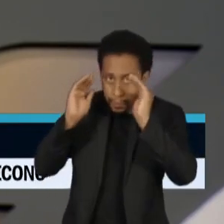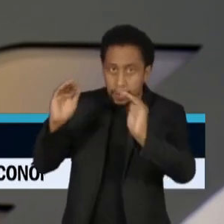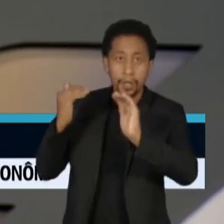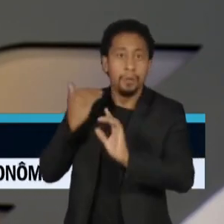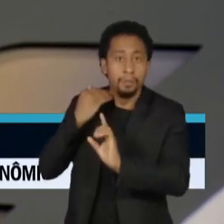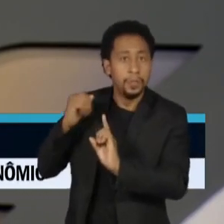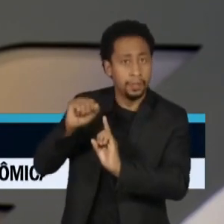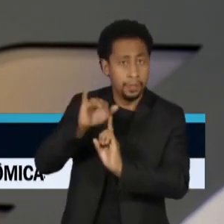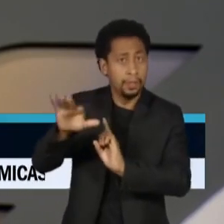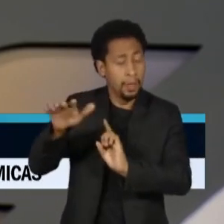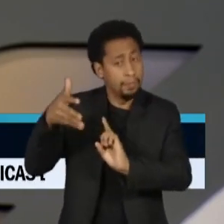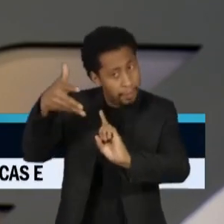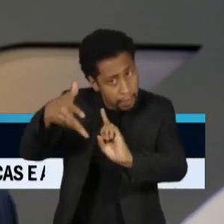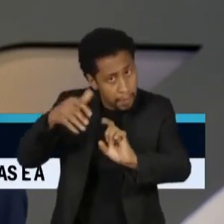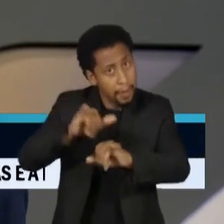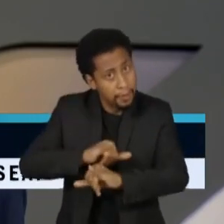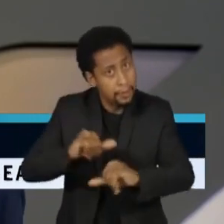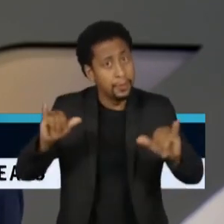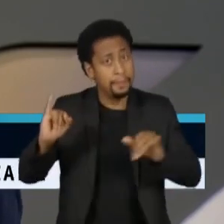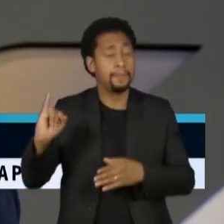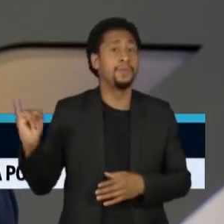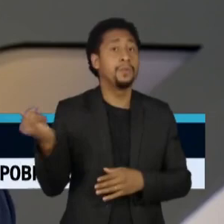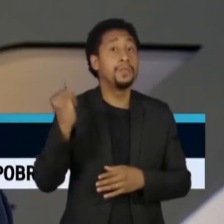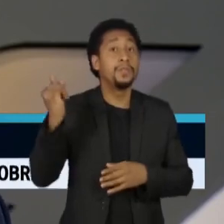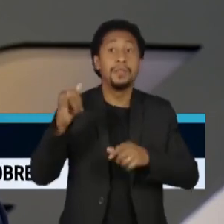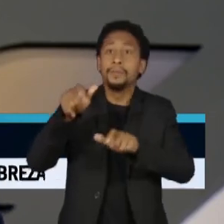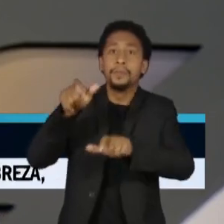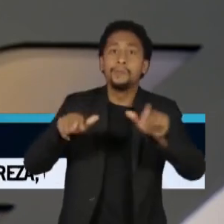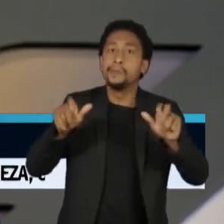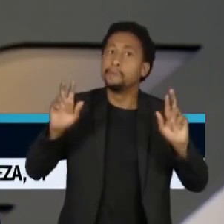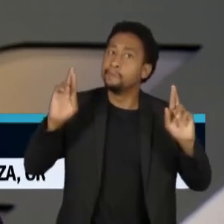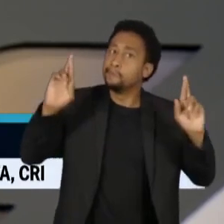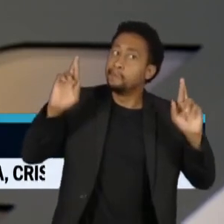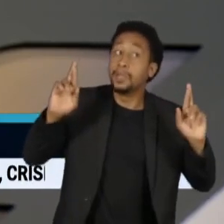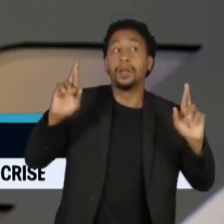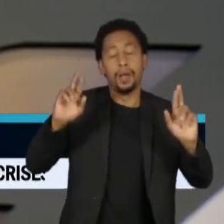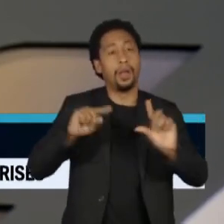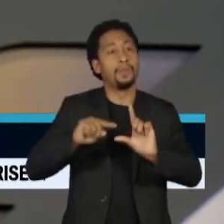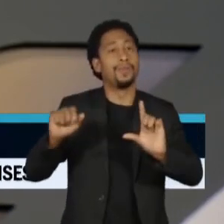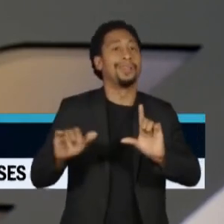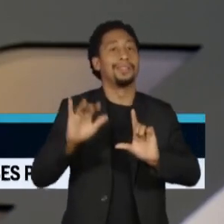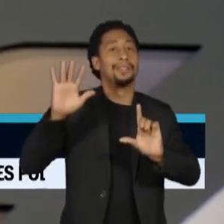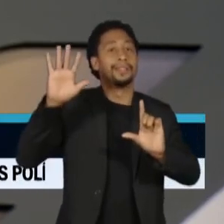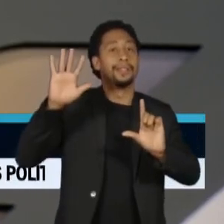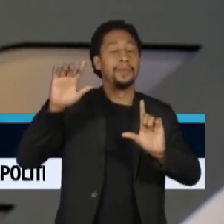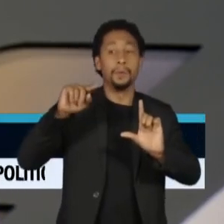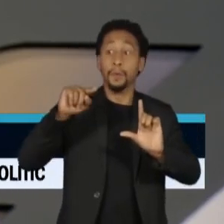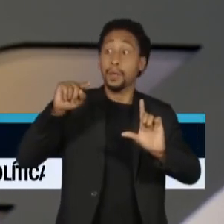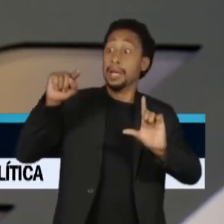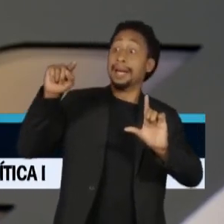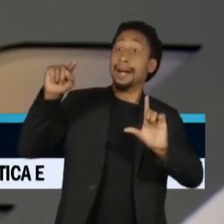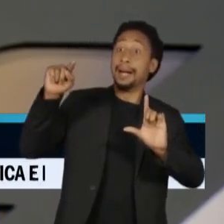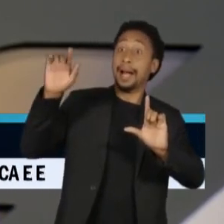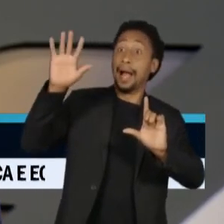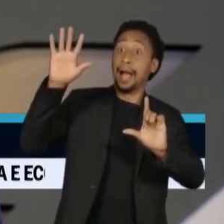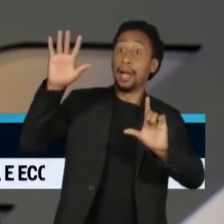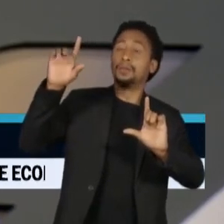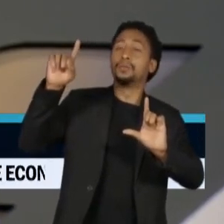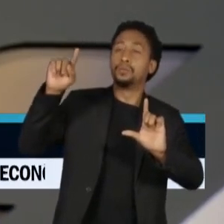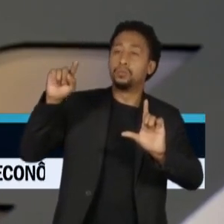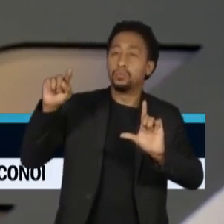é essencial para que as expectativas inflacionárias baixem, para que a taxa de juros possa